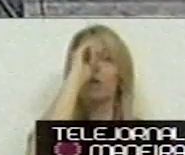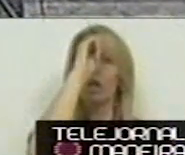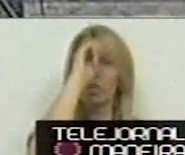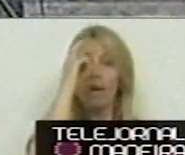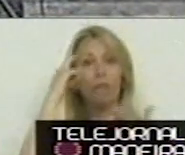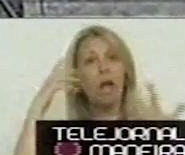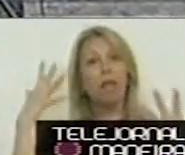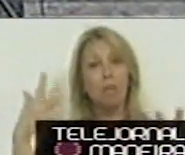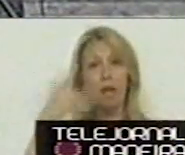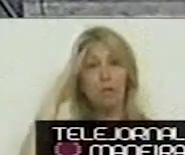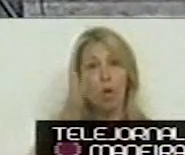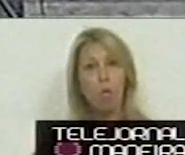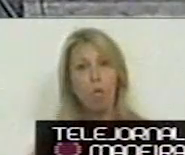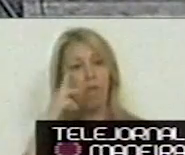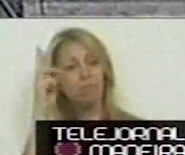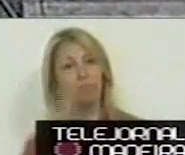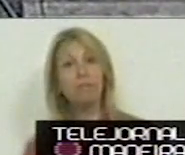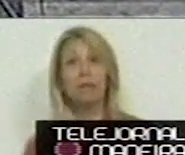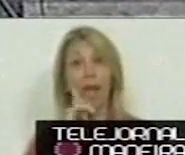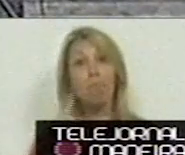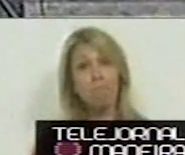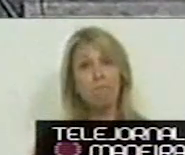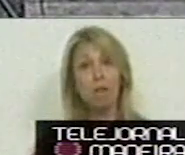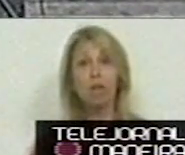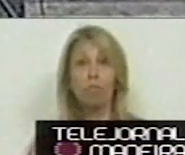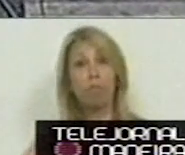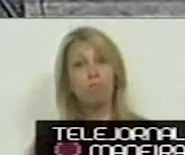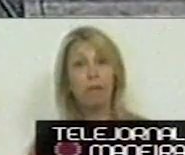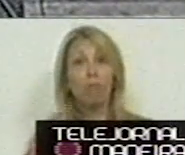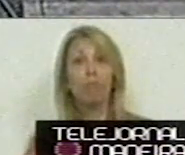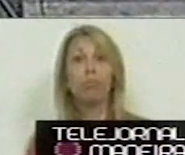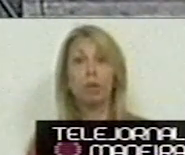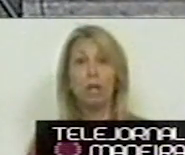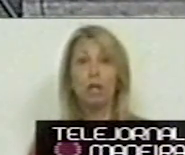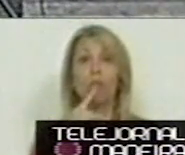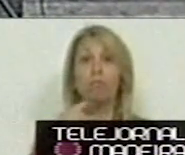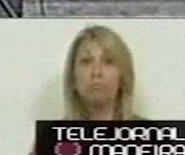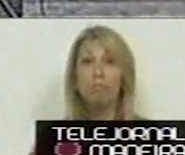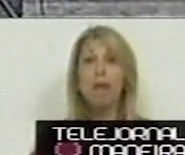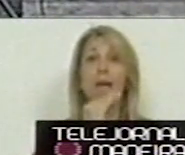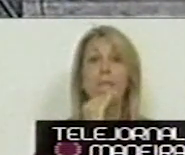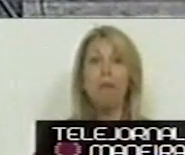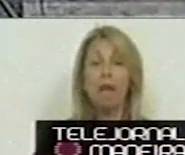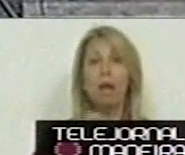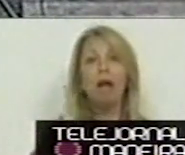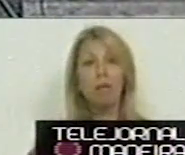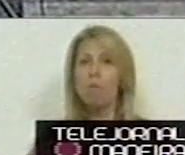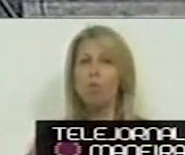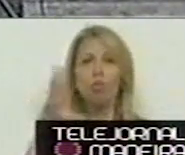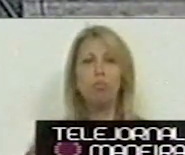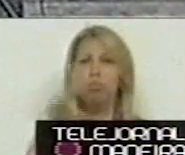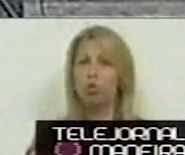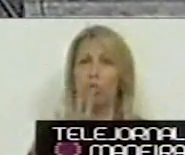dos seus companheiros e adversários políticos, quer na região autónoma da Madeira, quer em todo Portugal.